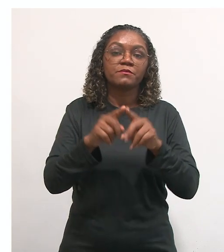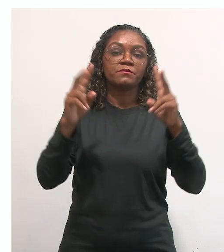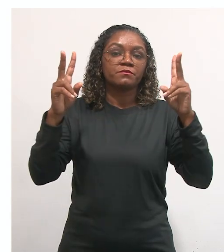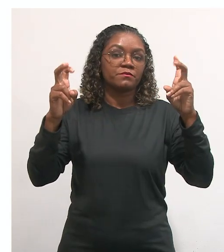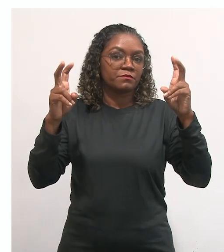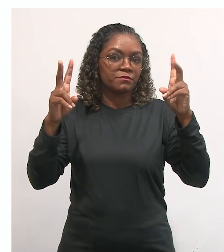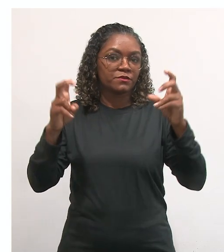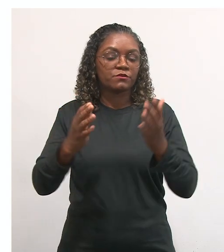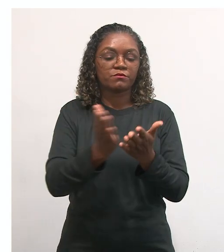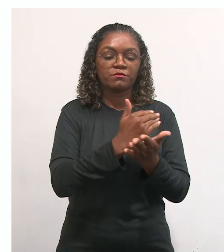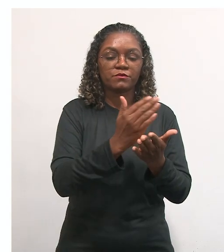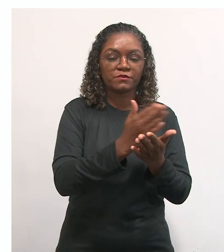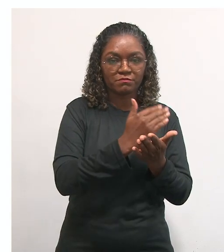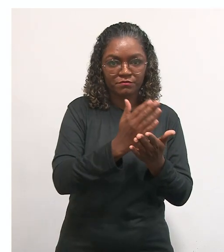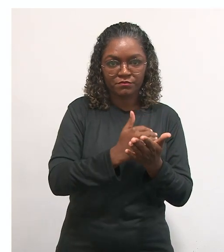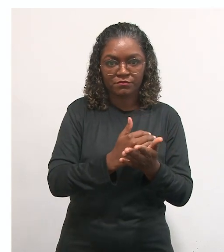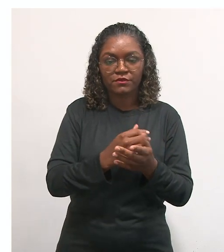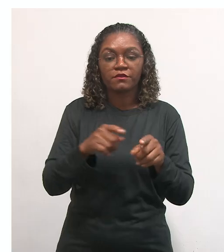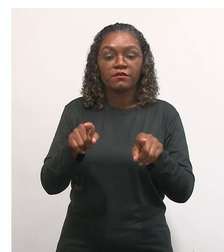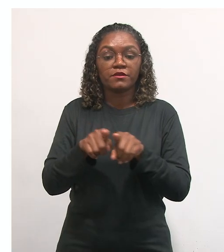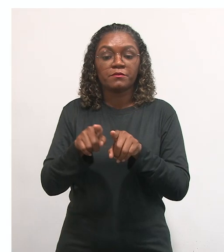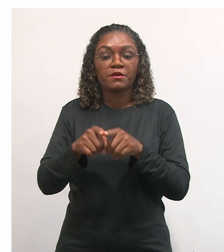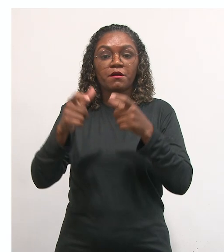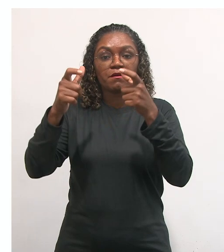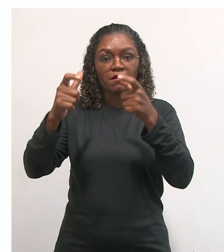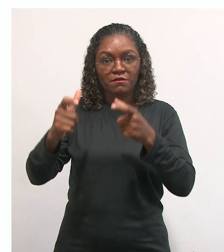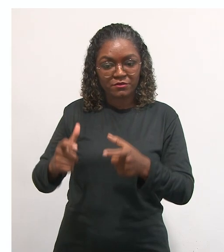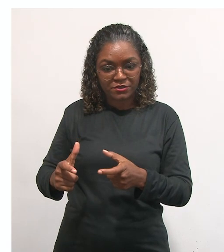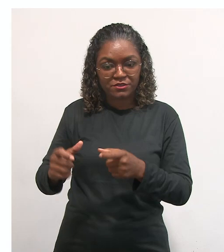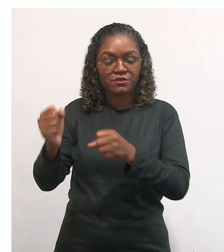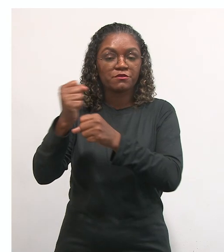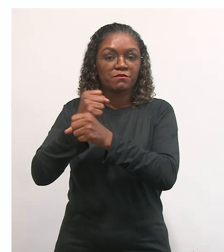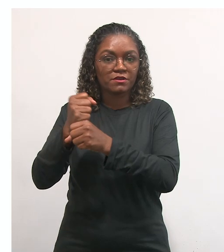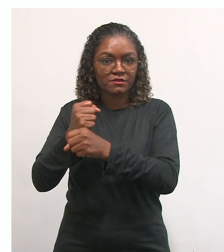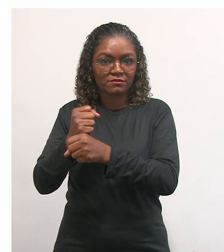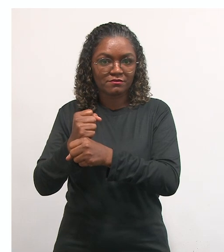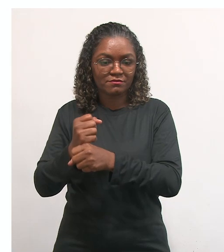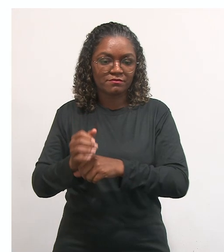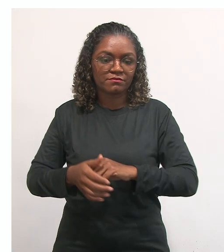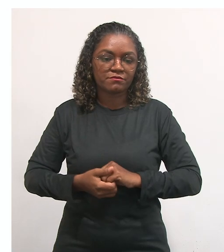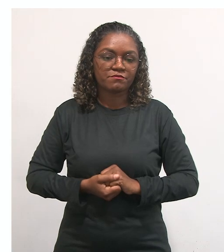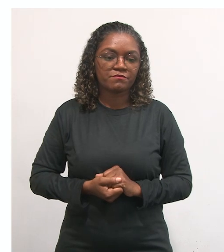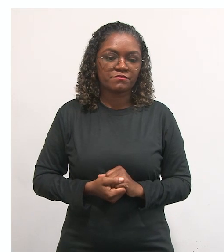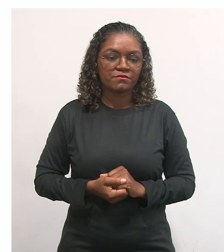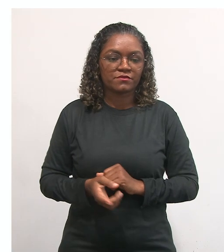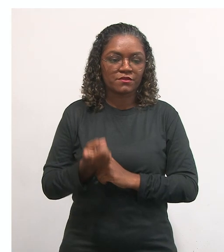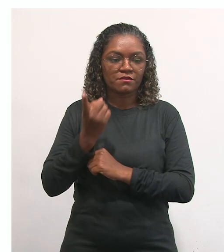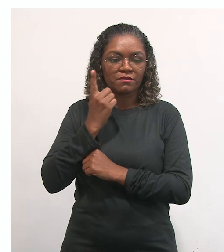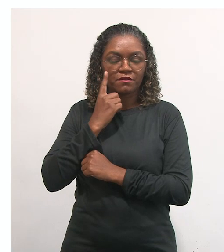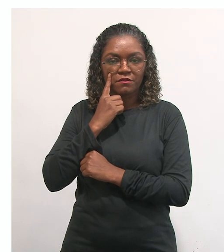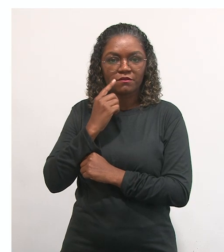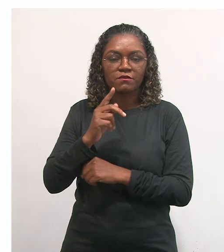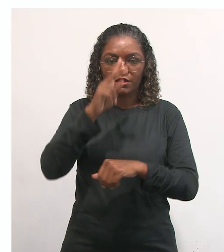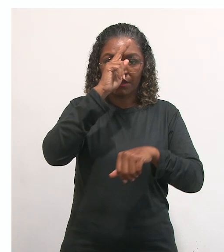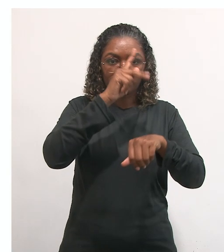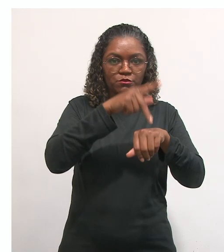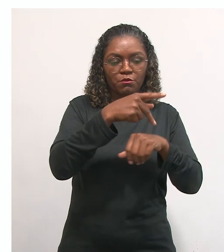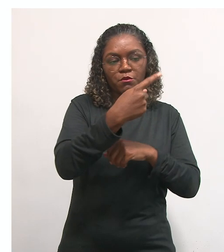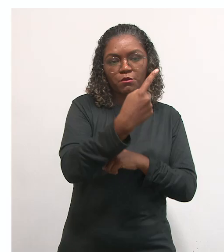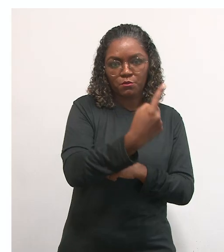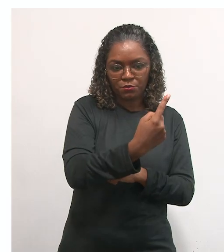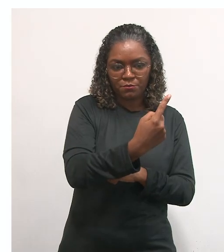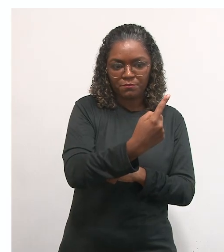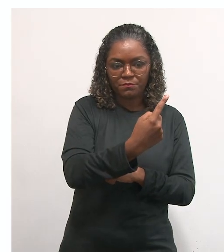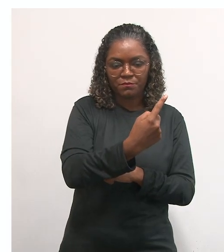o local a editora e o ano tá dois autores ou até três autores ó Santos vírgula Lucas